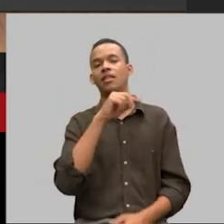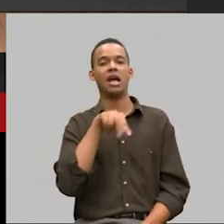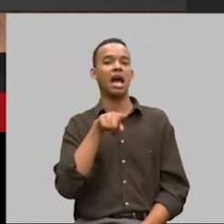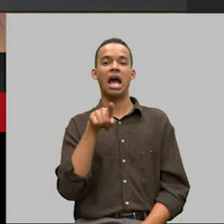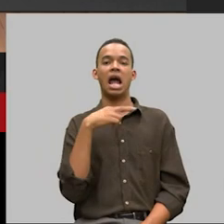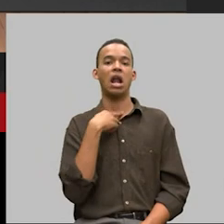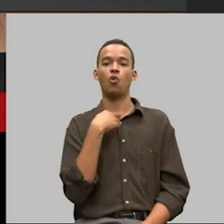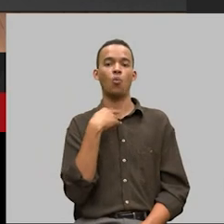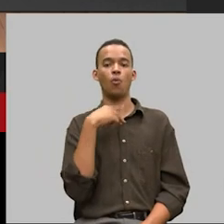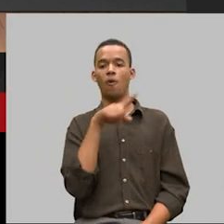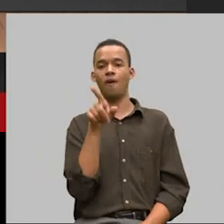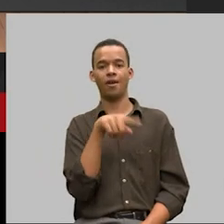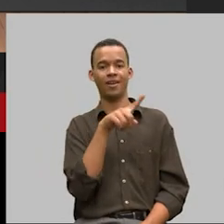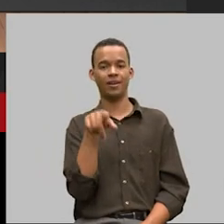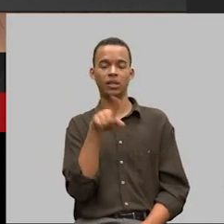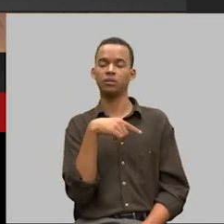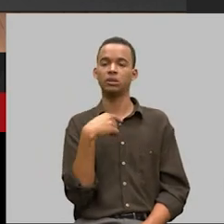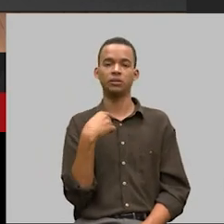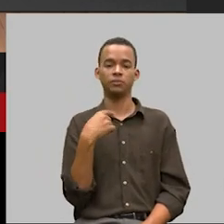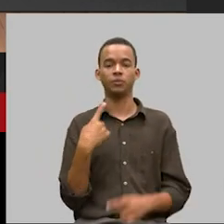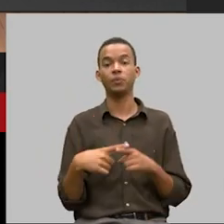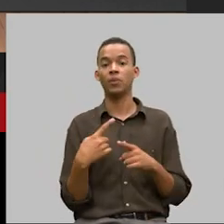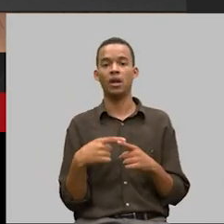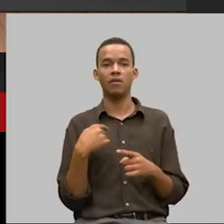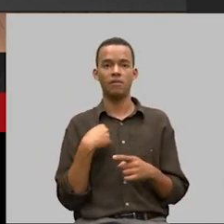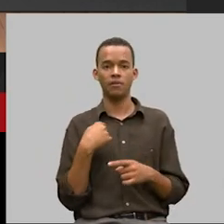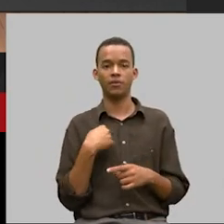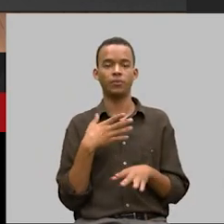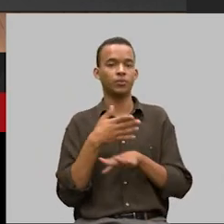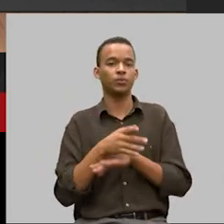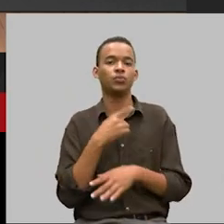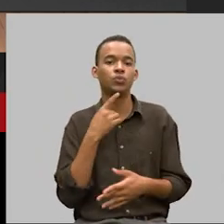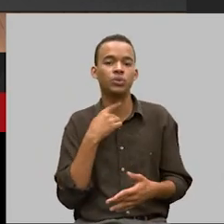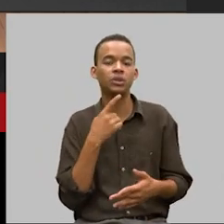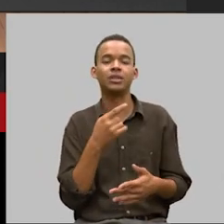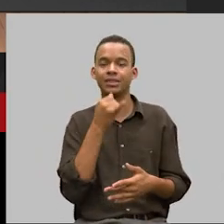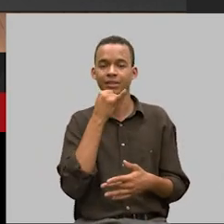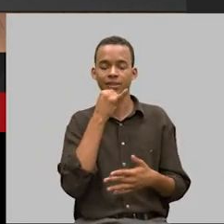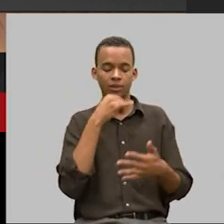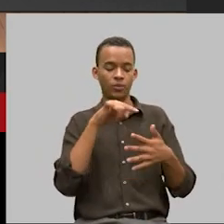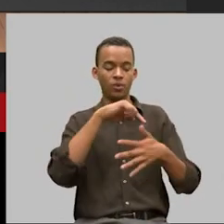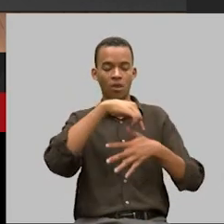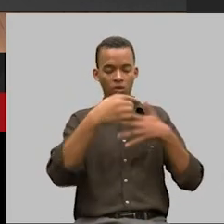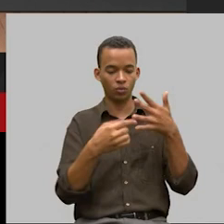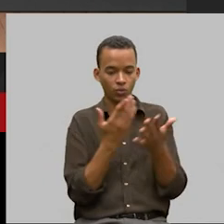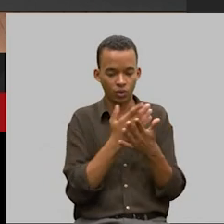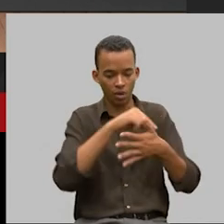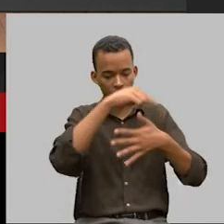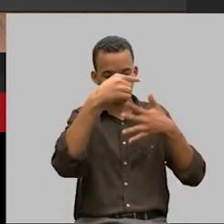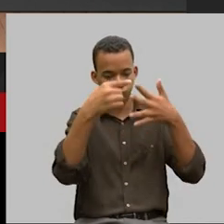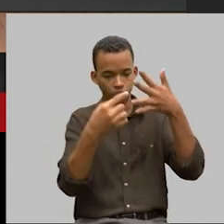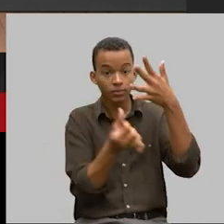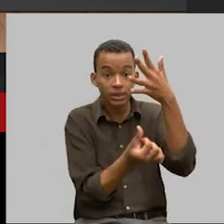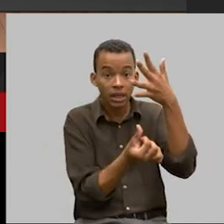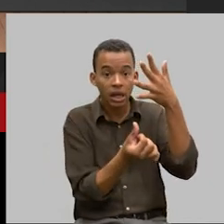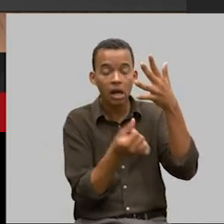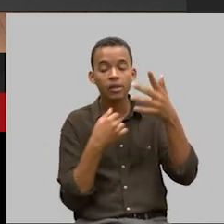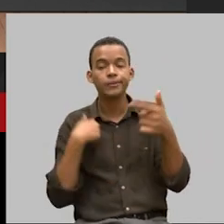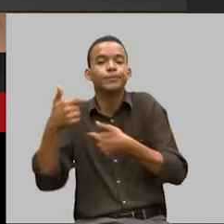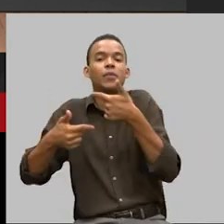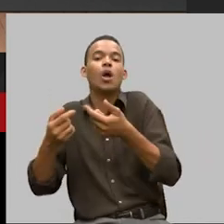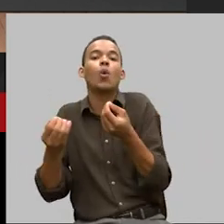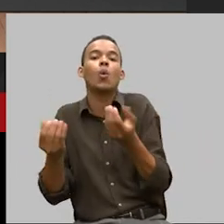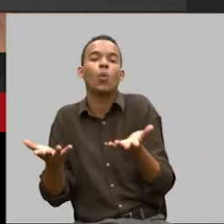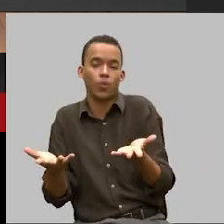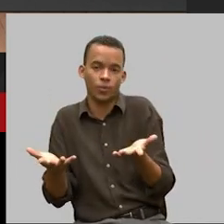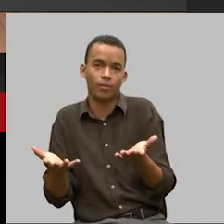isso aqui não permite que concilie Enquanto Tiver sexto horário não tem como conciliar educação e trabalho vão é